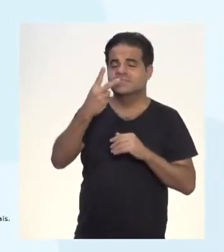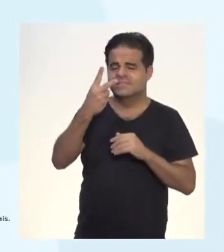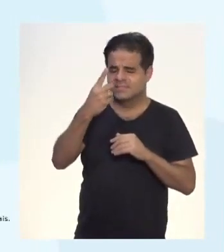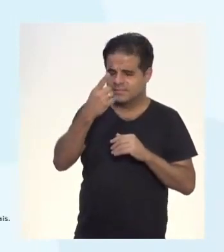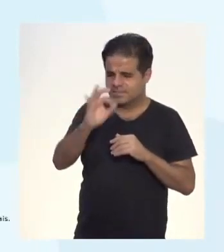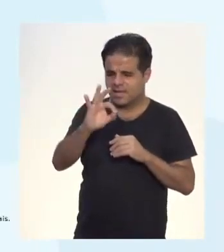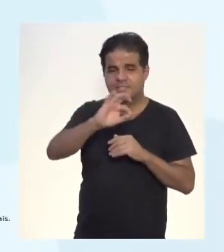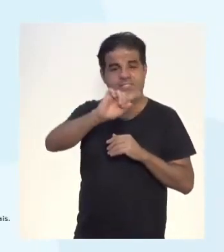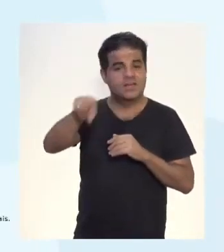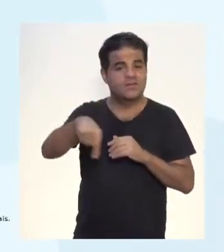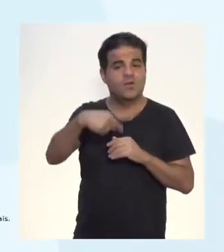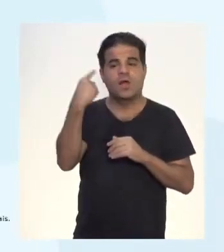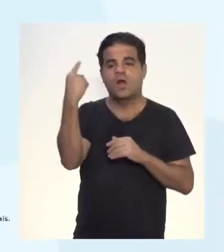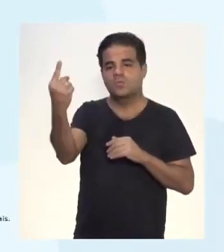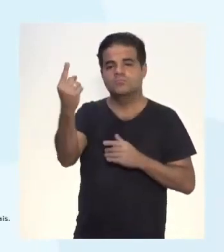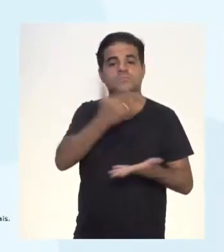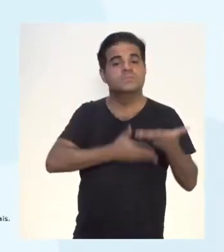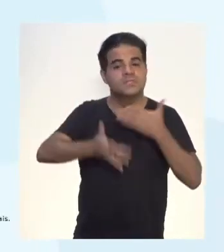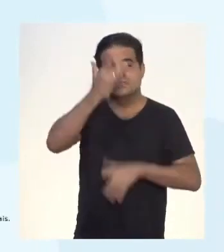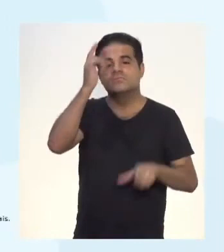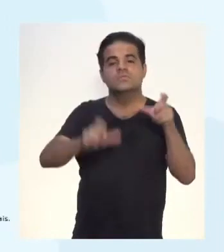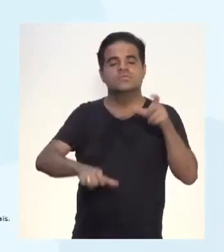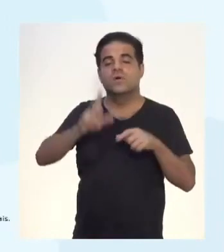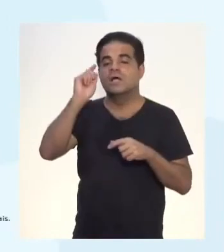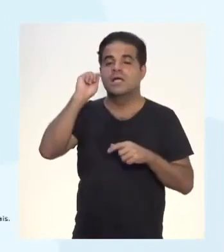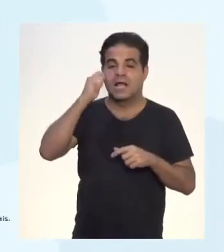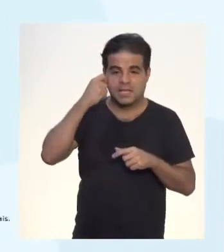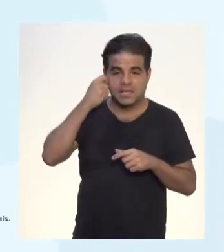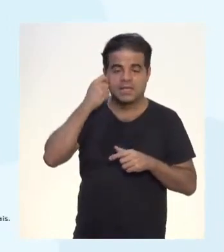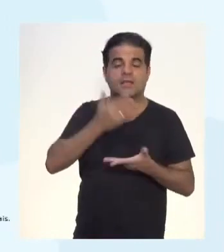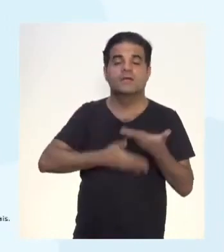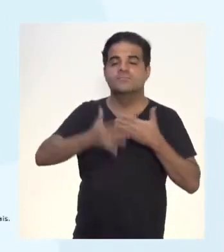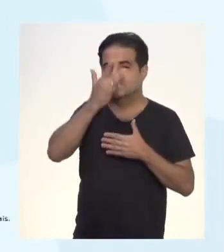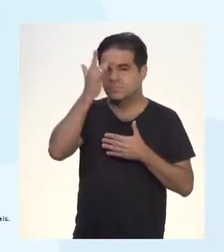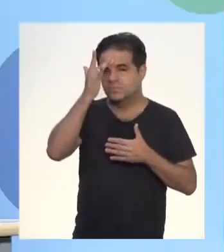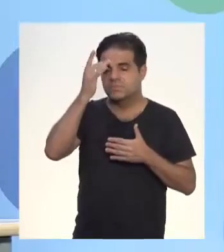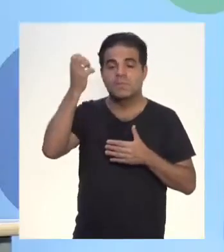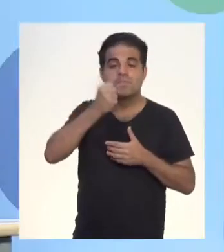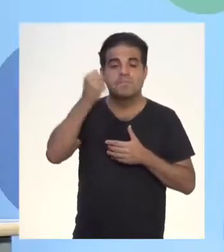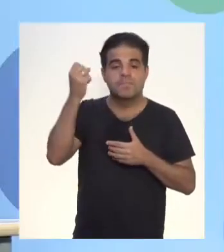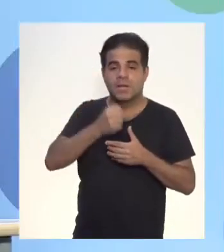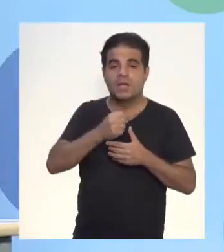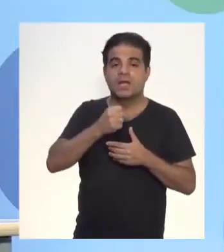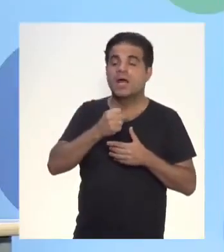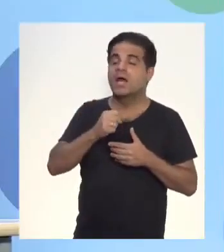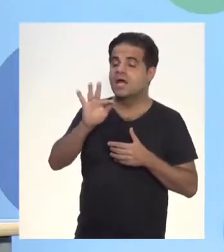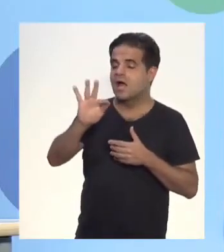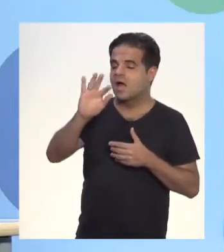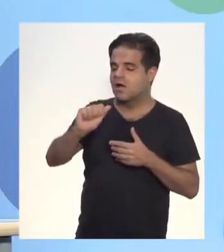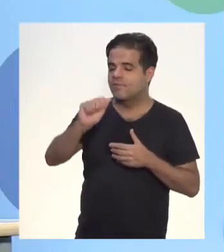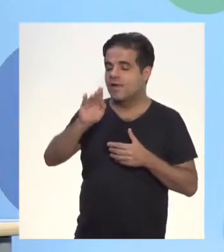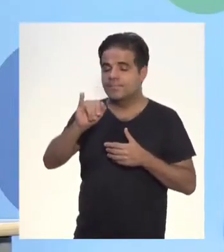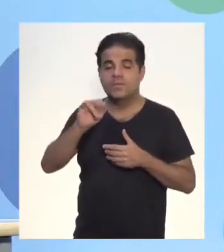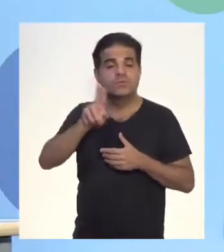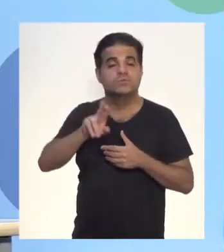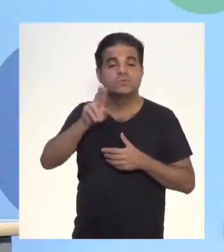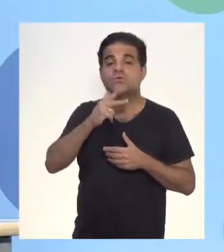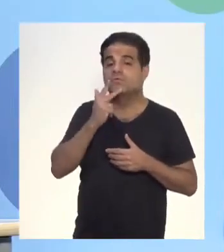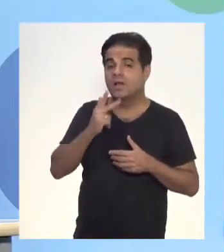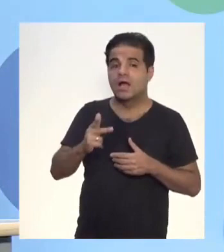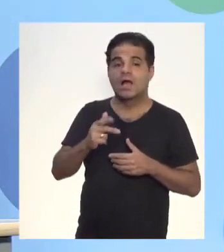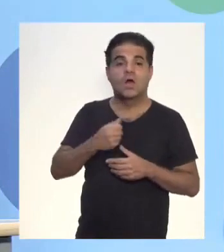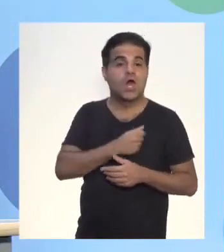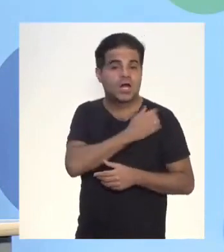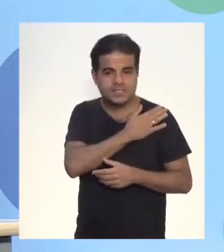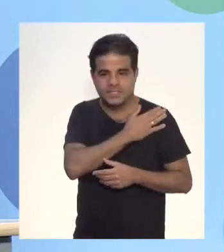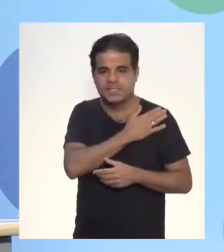10,1 em relação a pessoas negras e a pessoas brancas. E a Fabi, né, utilizou aqui um tom irônico para falar que o